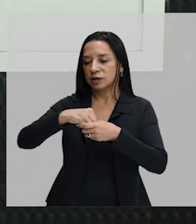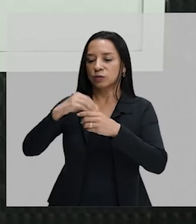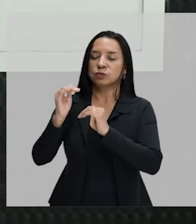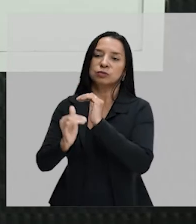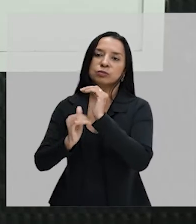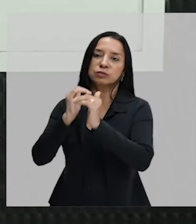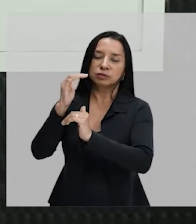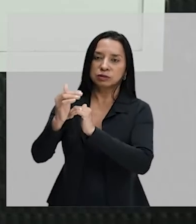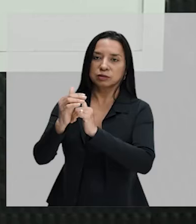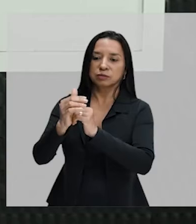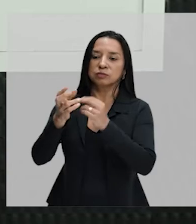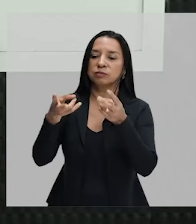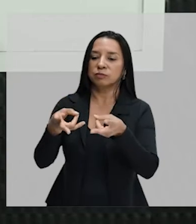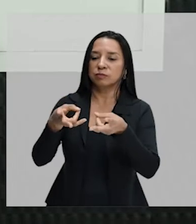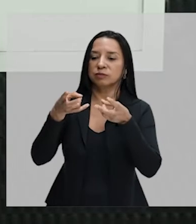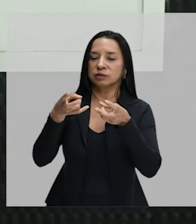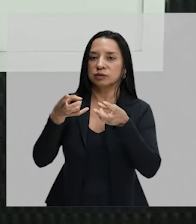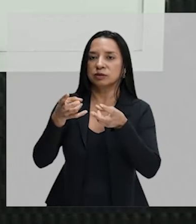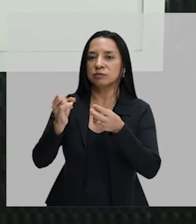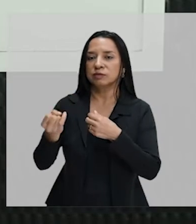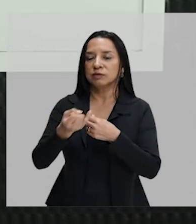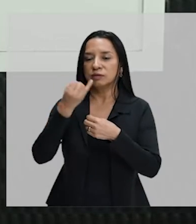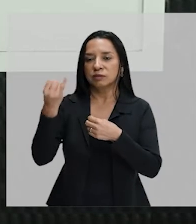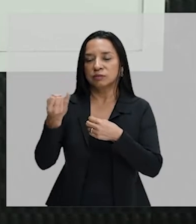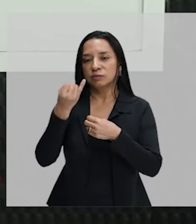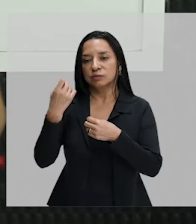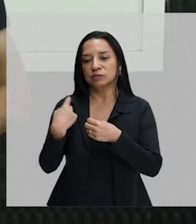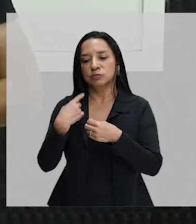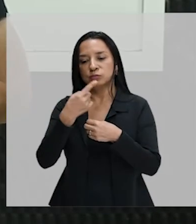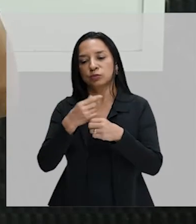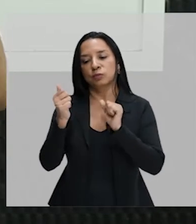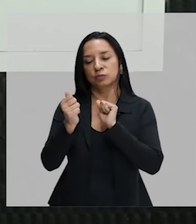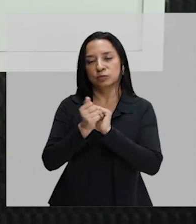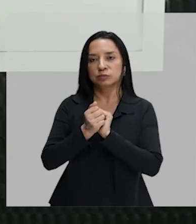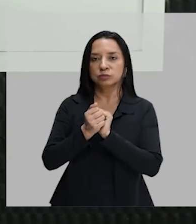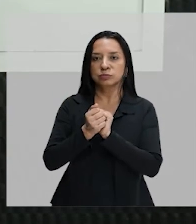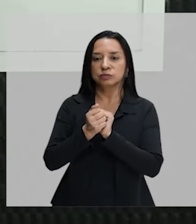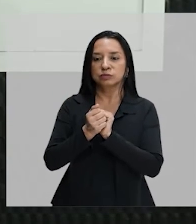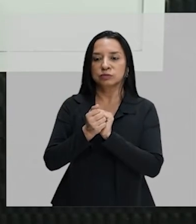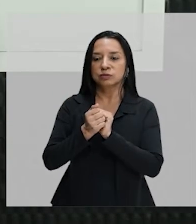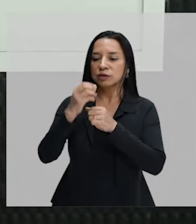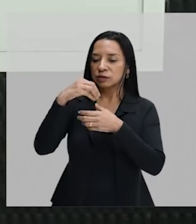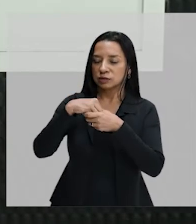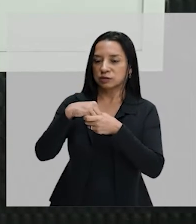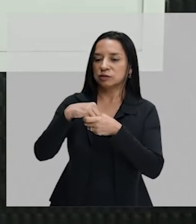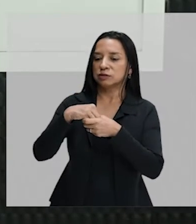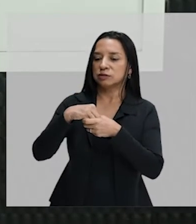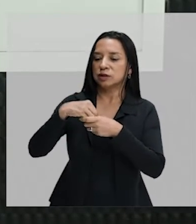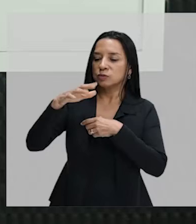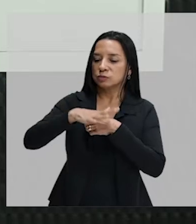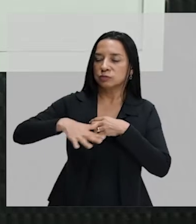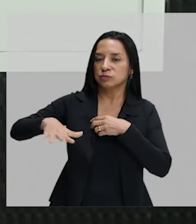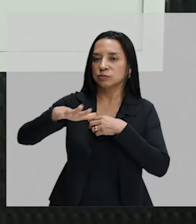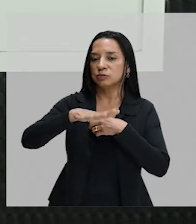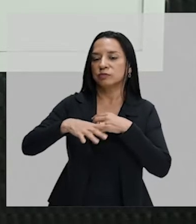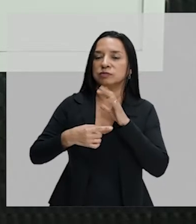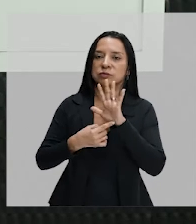veja, perceba o quanto é importante nós estarmos juntos, tá? Dentro deste universo